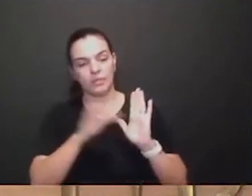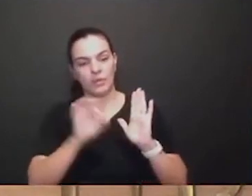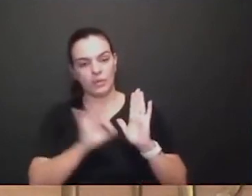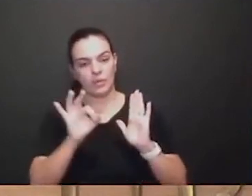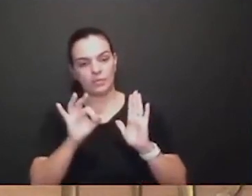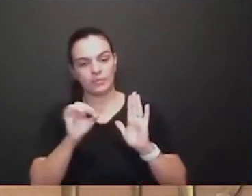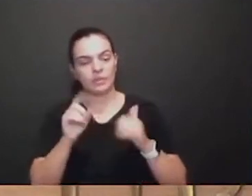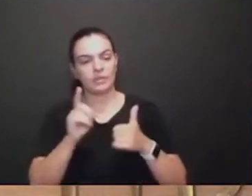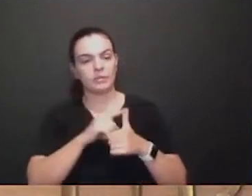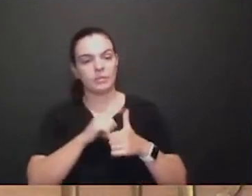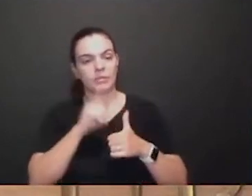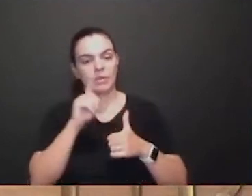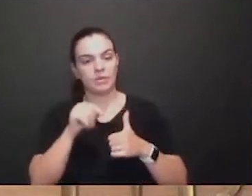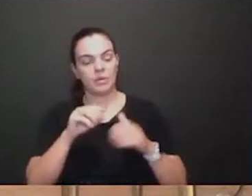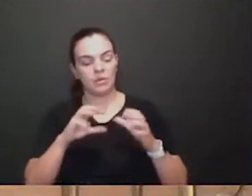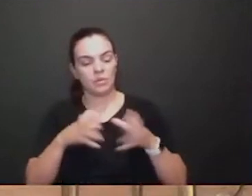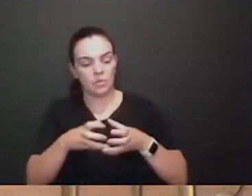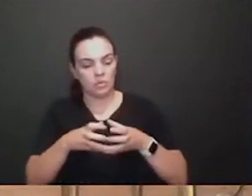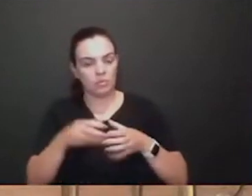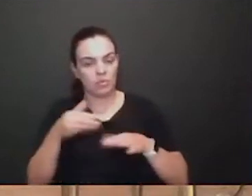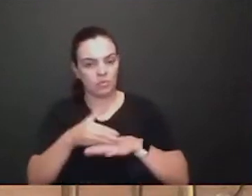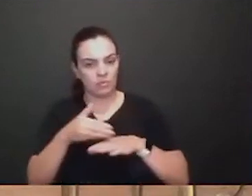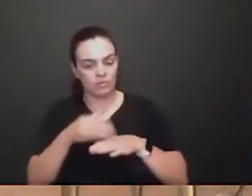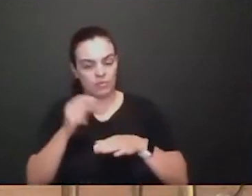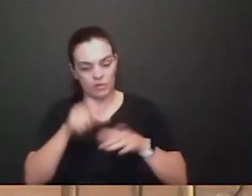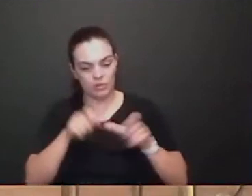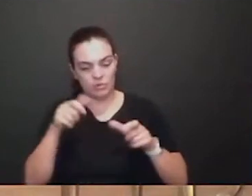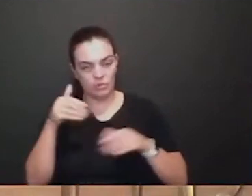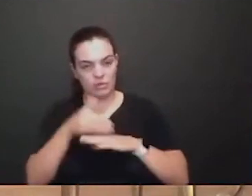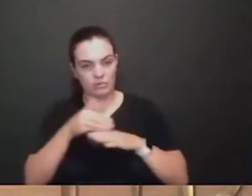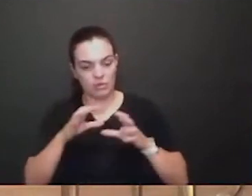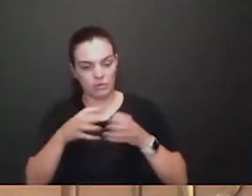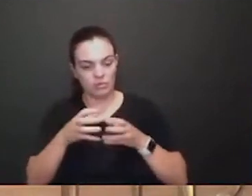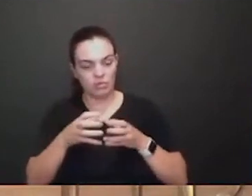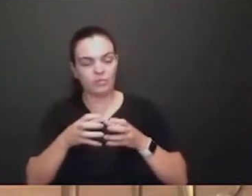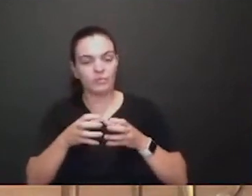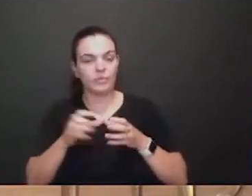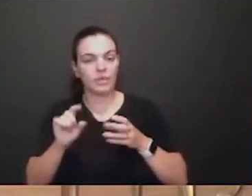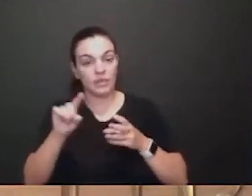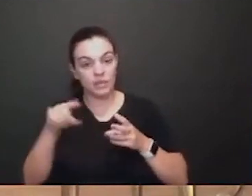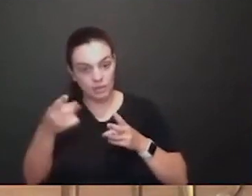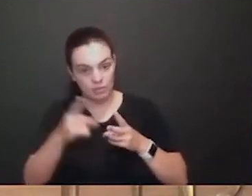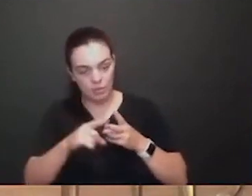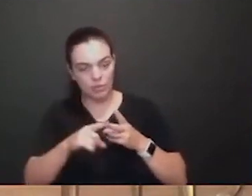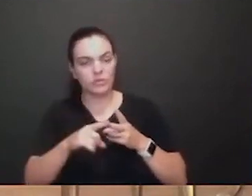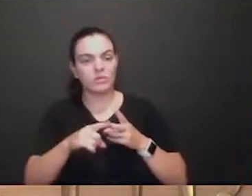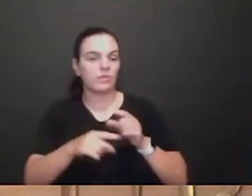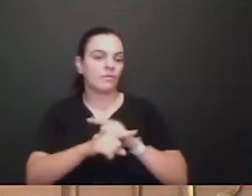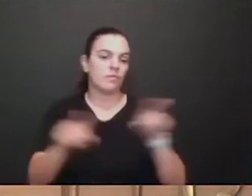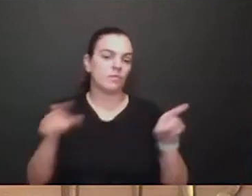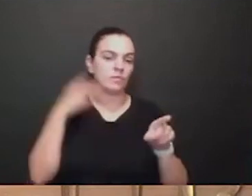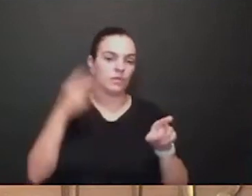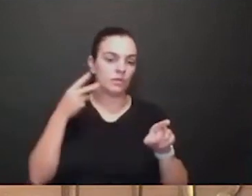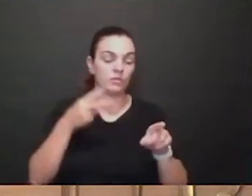comissão, os membros da comissão, e na sequência nós abriremos aos vereadores presentes. E também aos participantes que